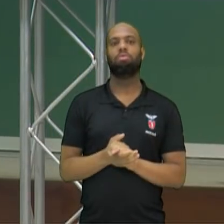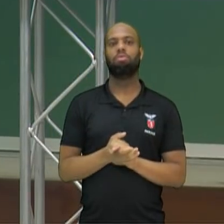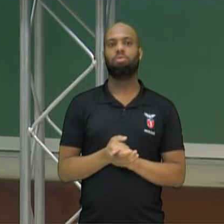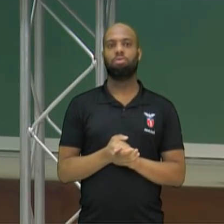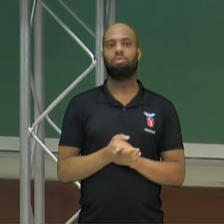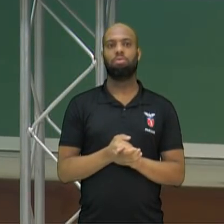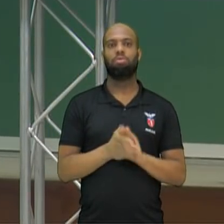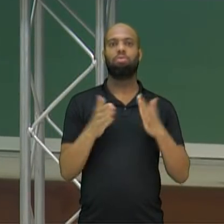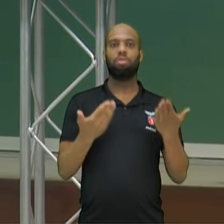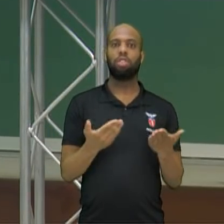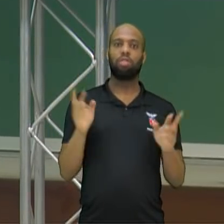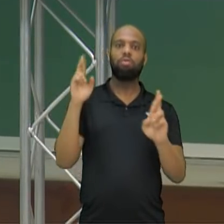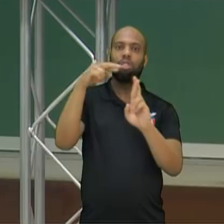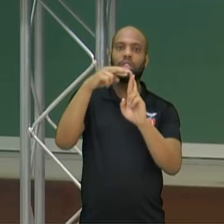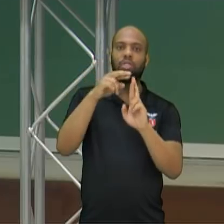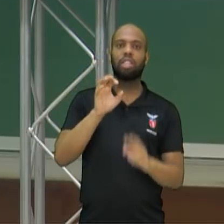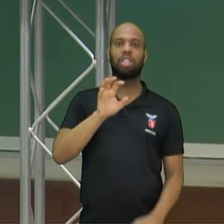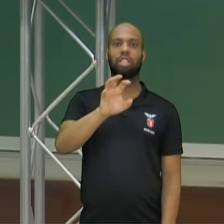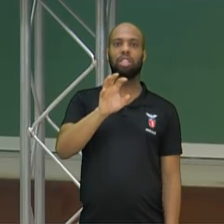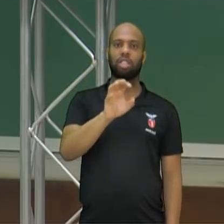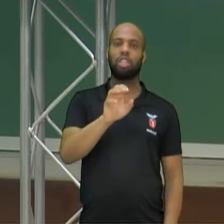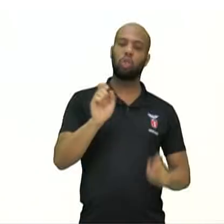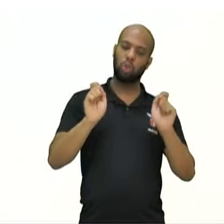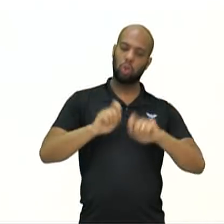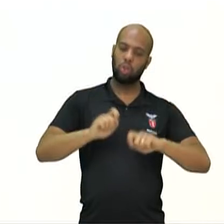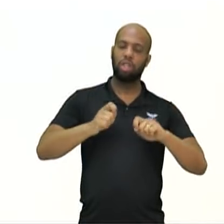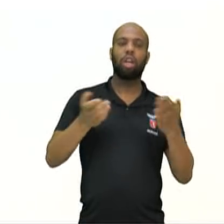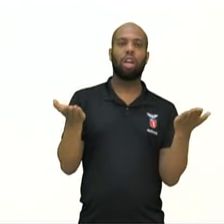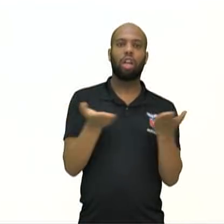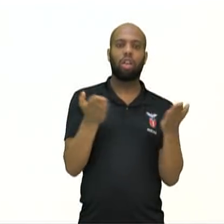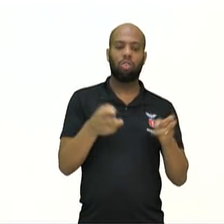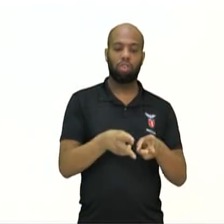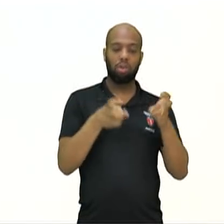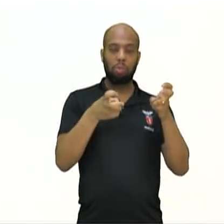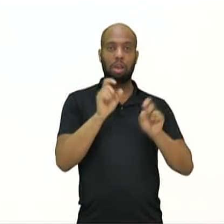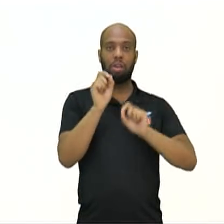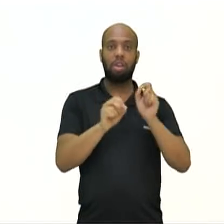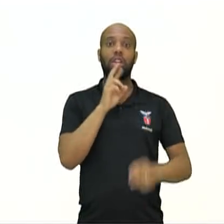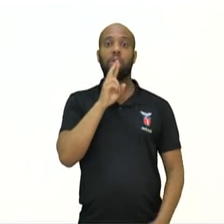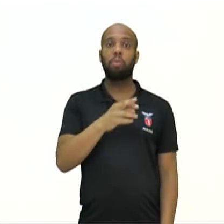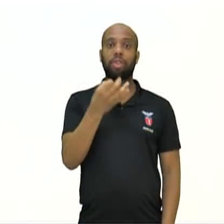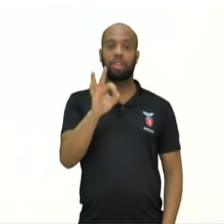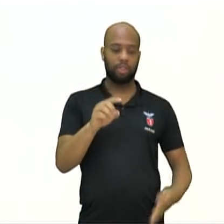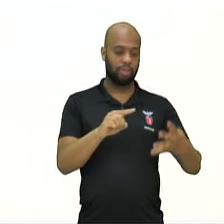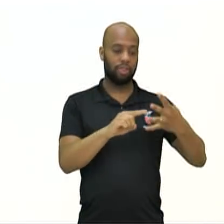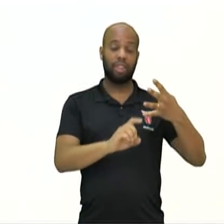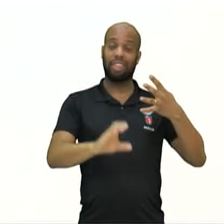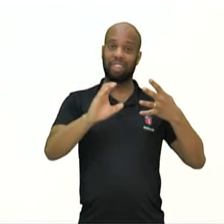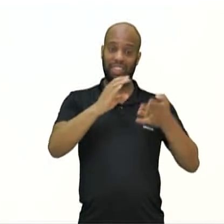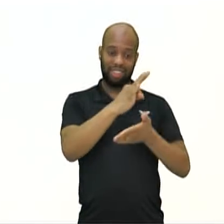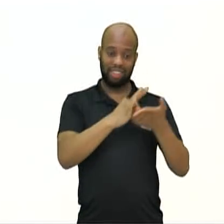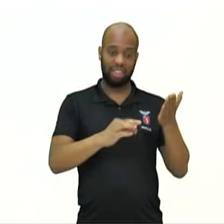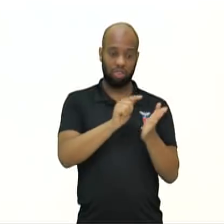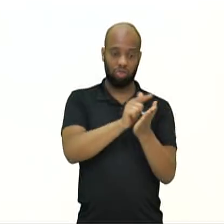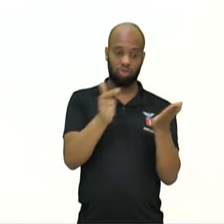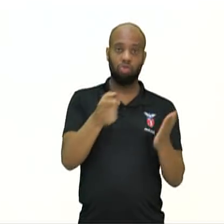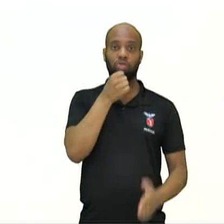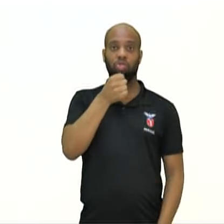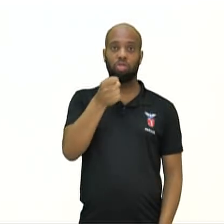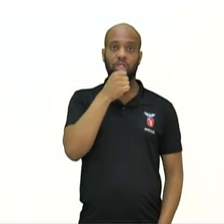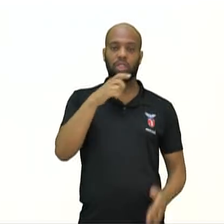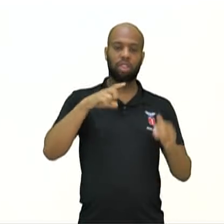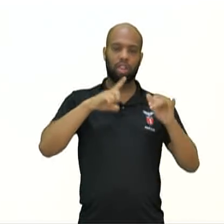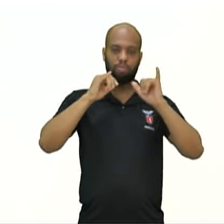claro, com referencial a isso, eu só poderia anotar A, C, texto jornalístico, divulgado nos meios